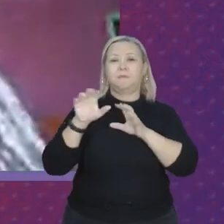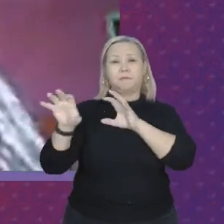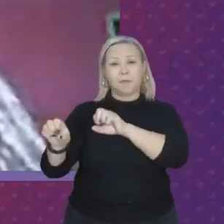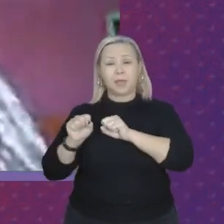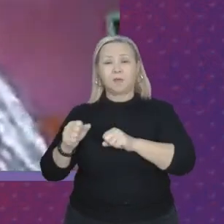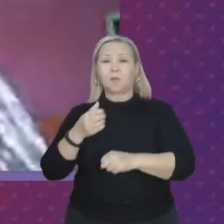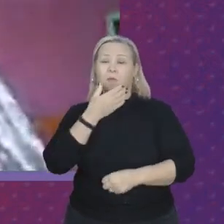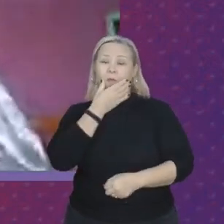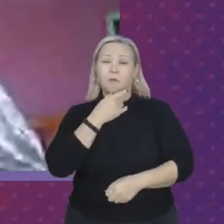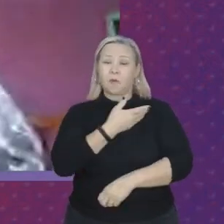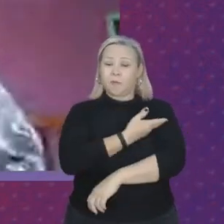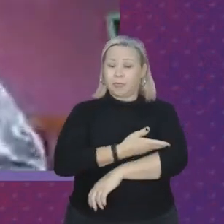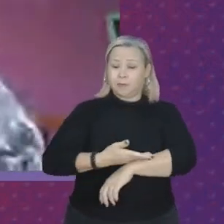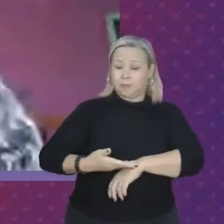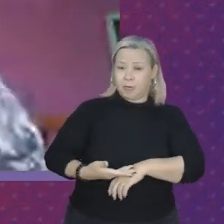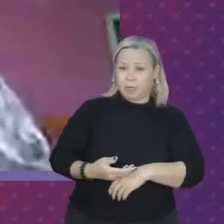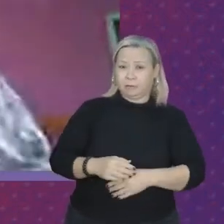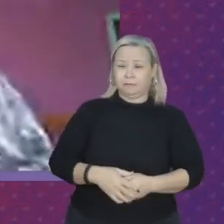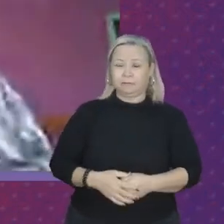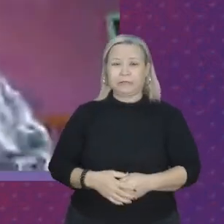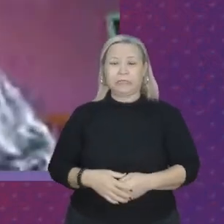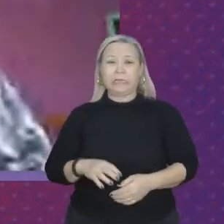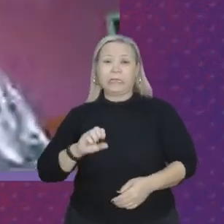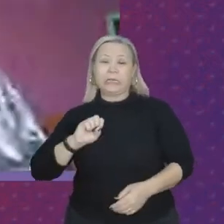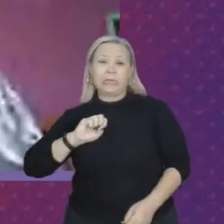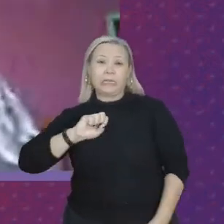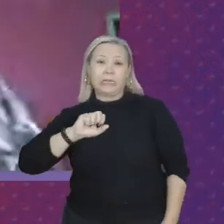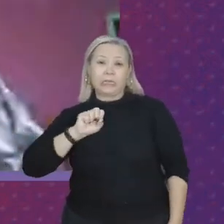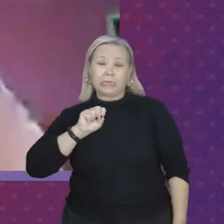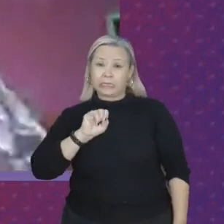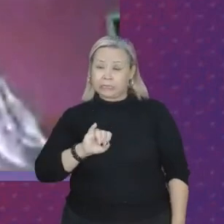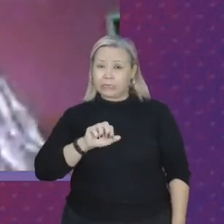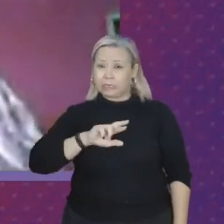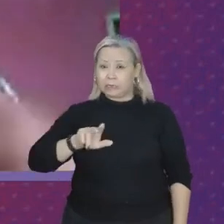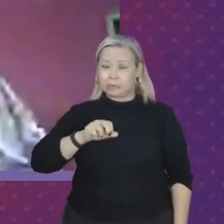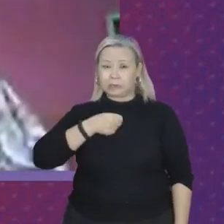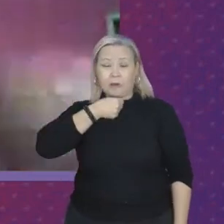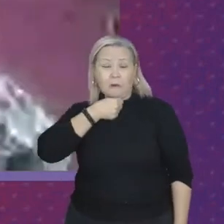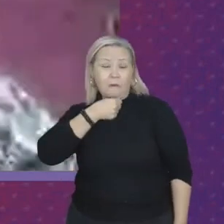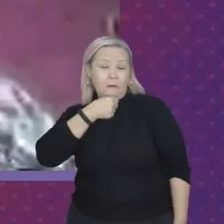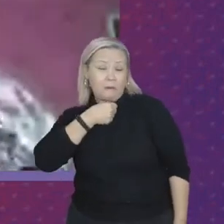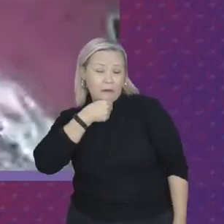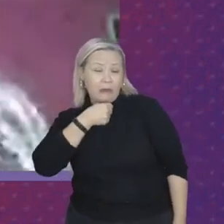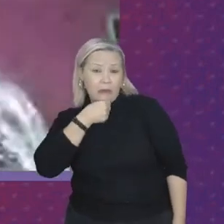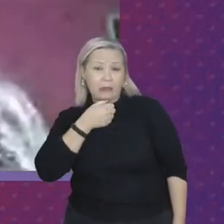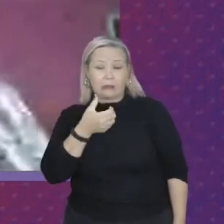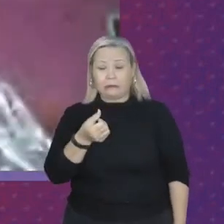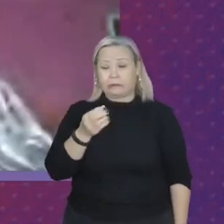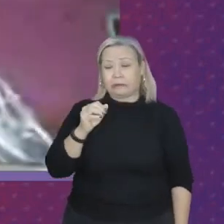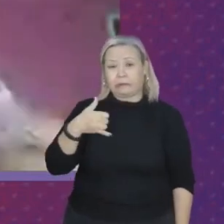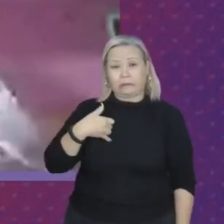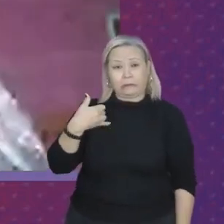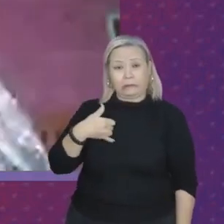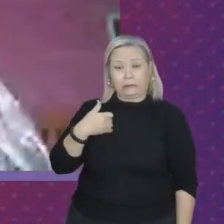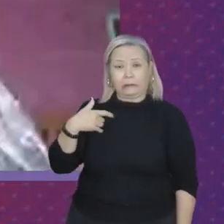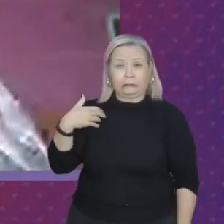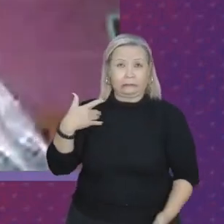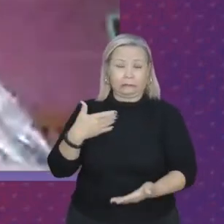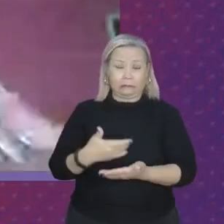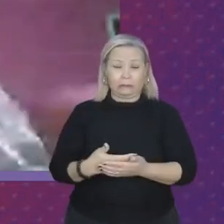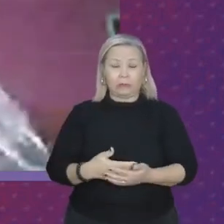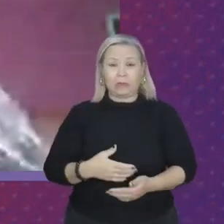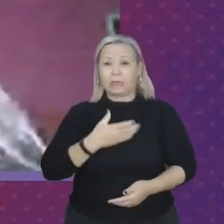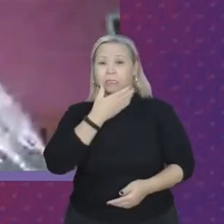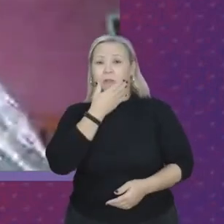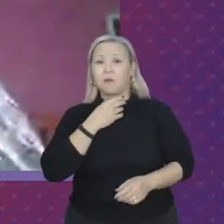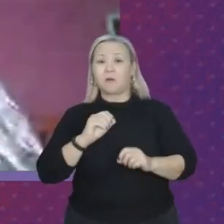são se não são velhos, no sentido velho mesmo, gente, velhinho, né, 60 anos, que está lá a vida toda, são homens